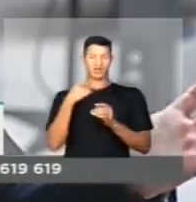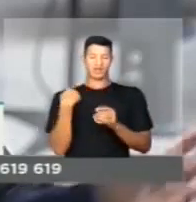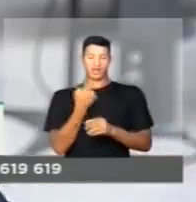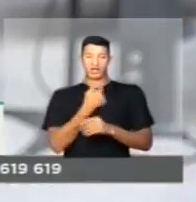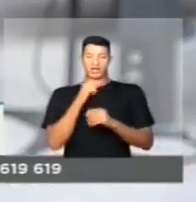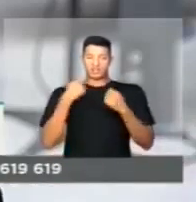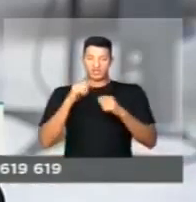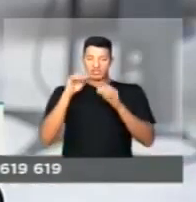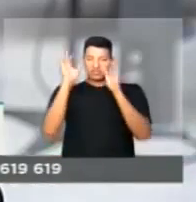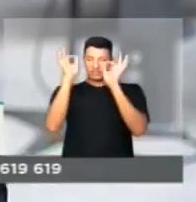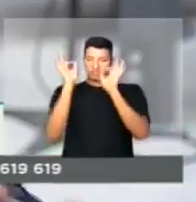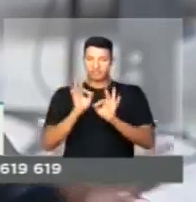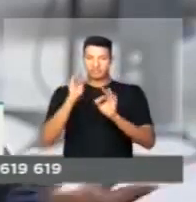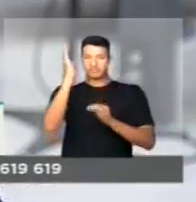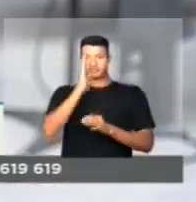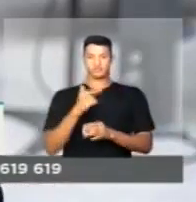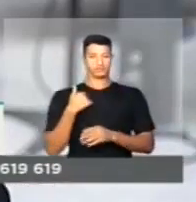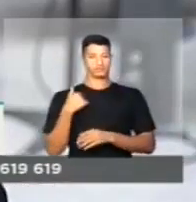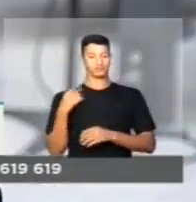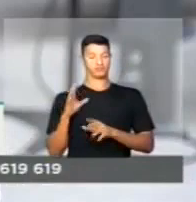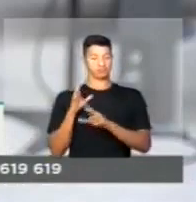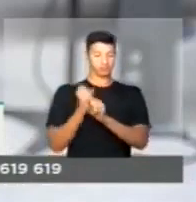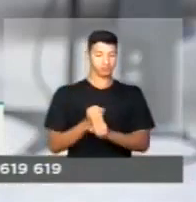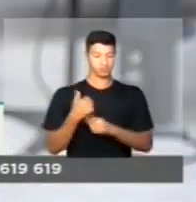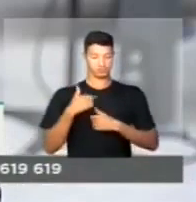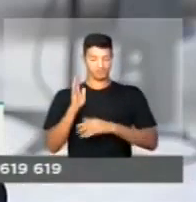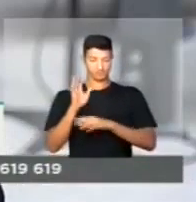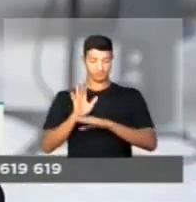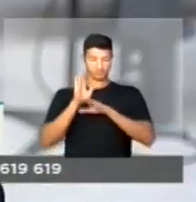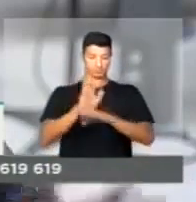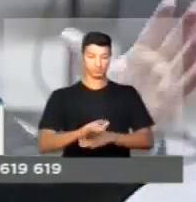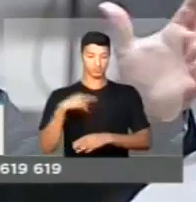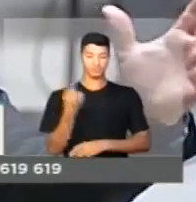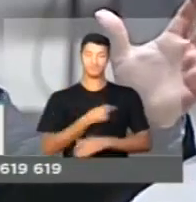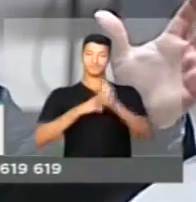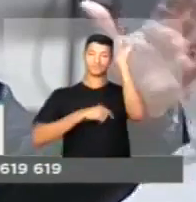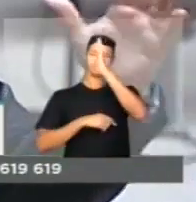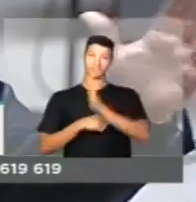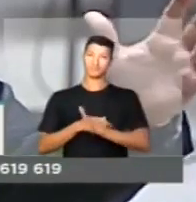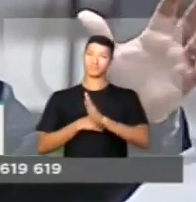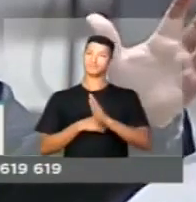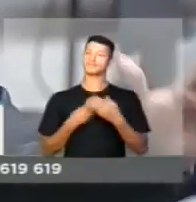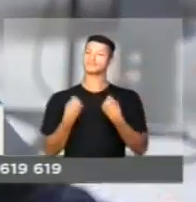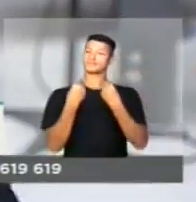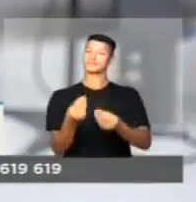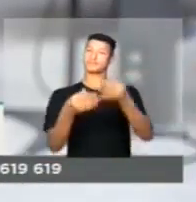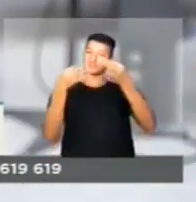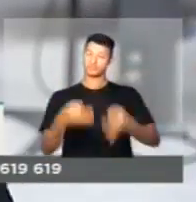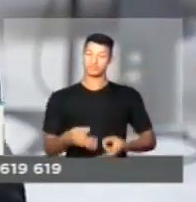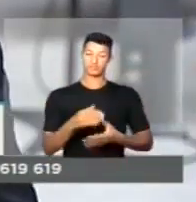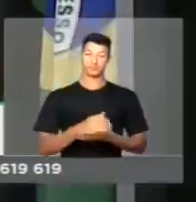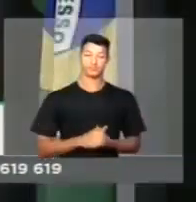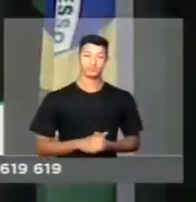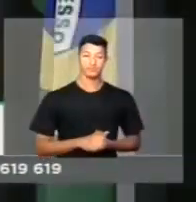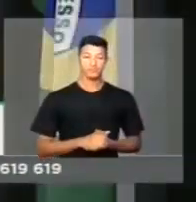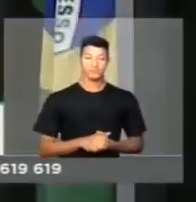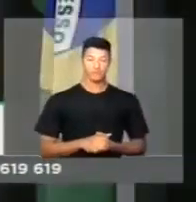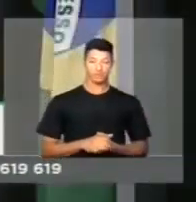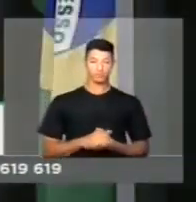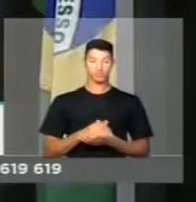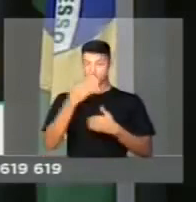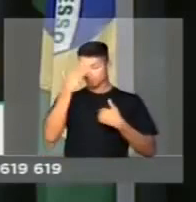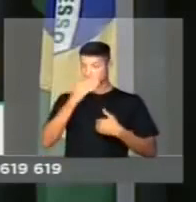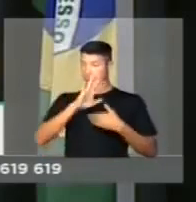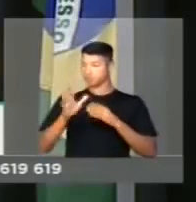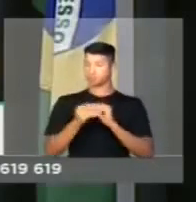nós temos que acertar o Brasil. E eu estou aqui para isso e quero ajudar para que o nosso Brasil dê certo. Agradeço e incorporo